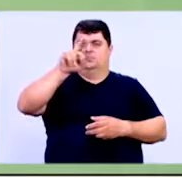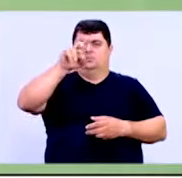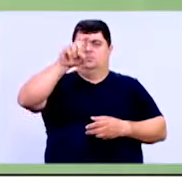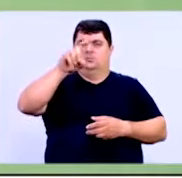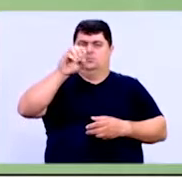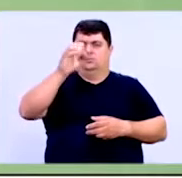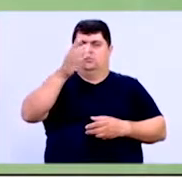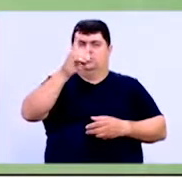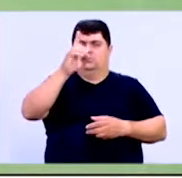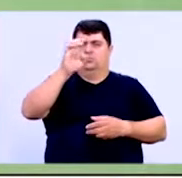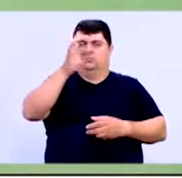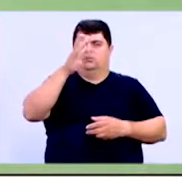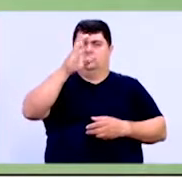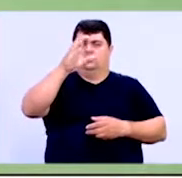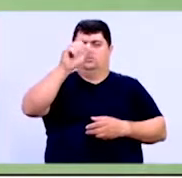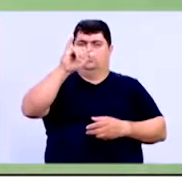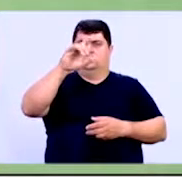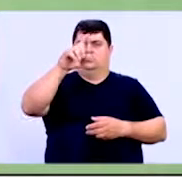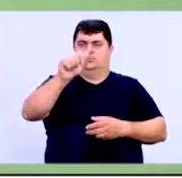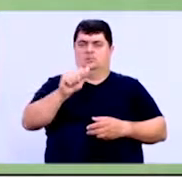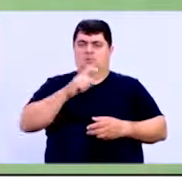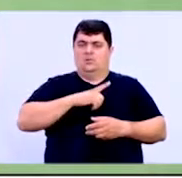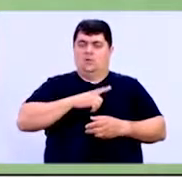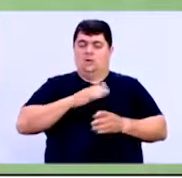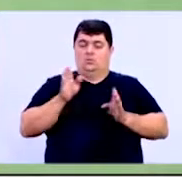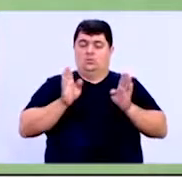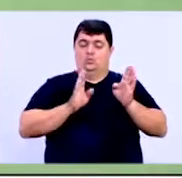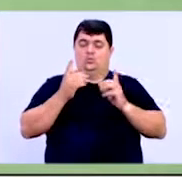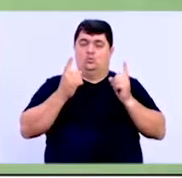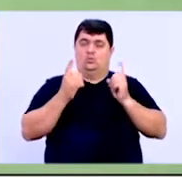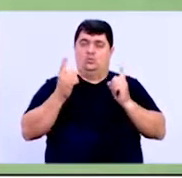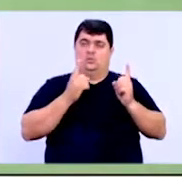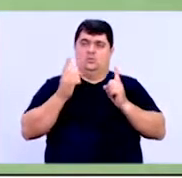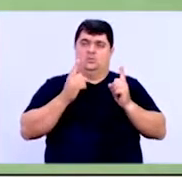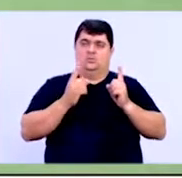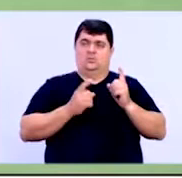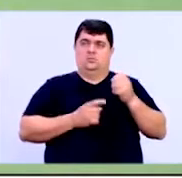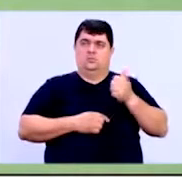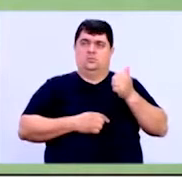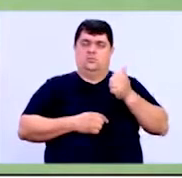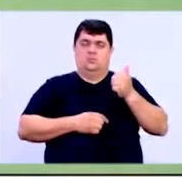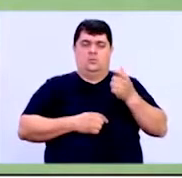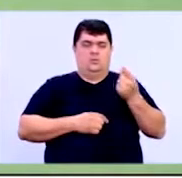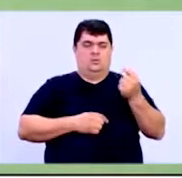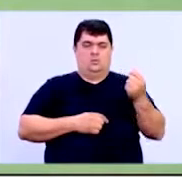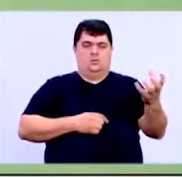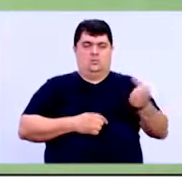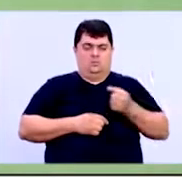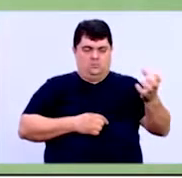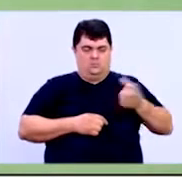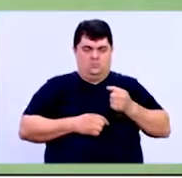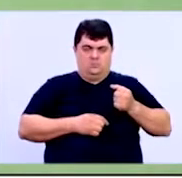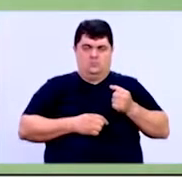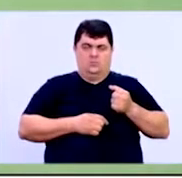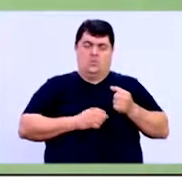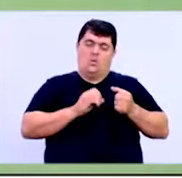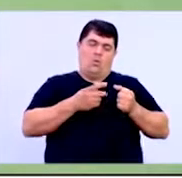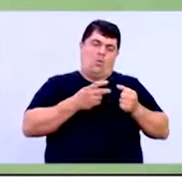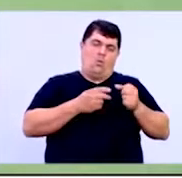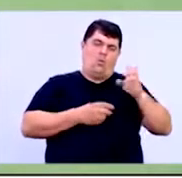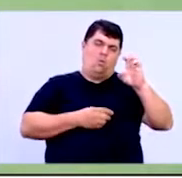tem duas naturezas distintas. A primeira, os recebimentos ou entradas.